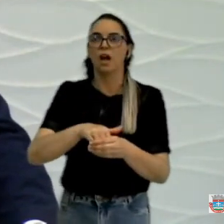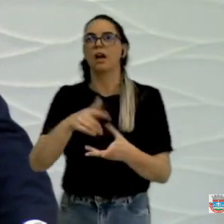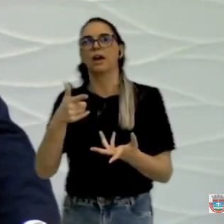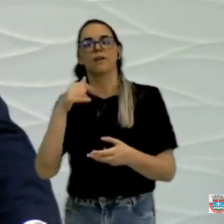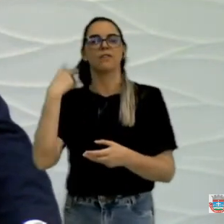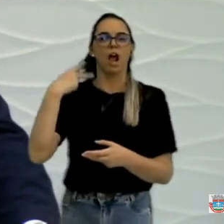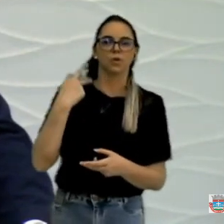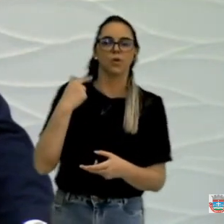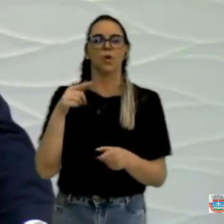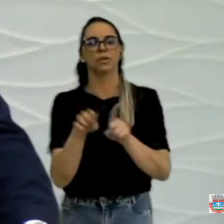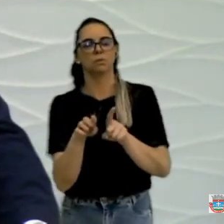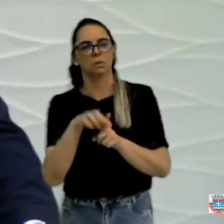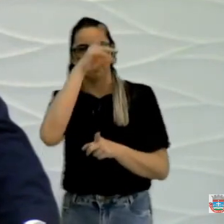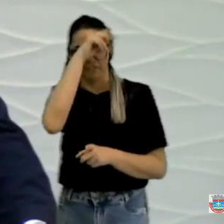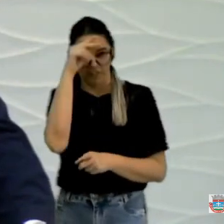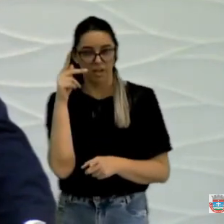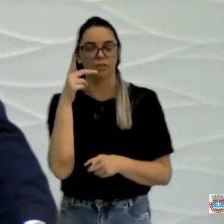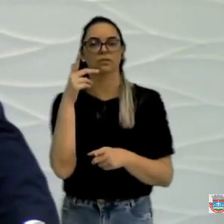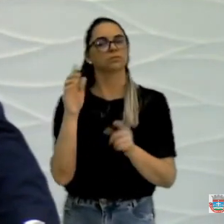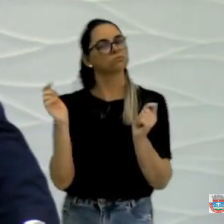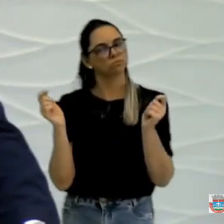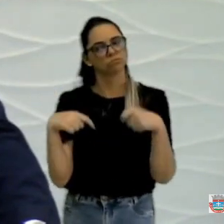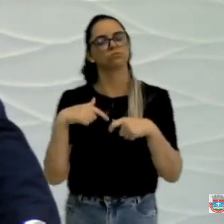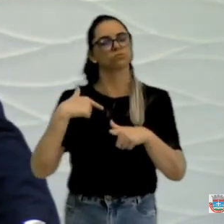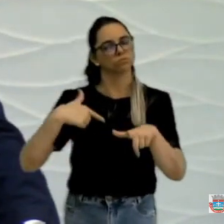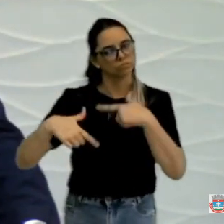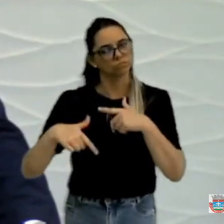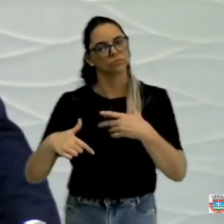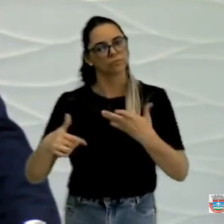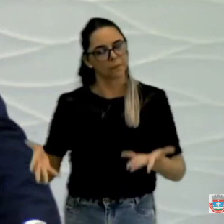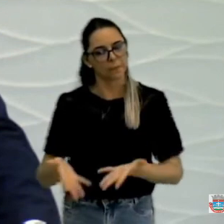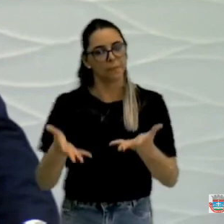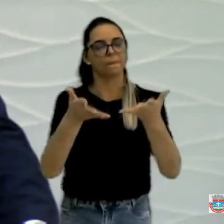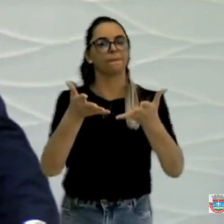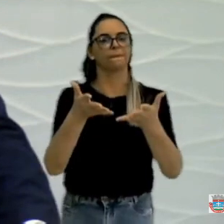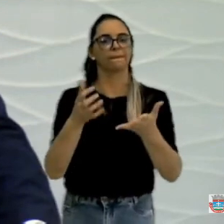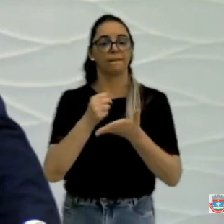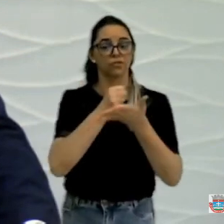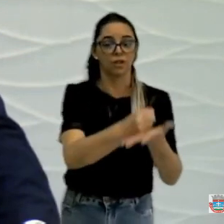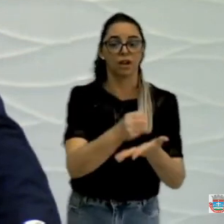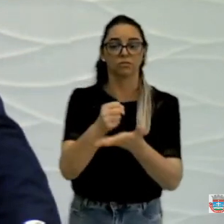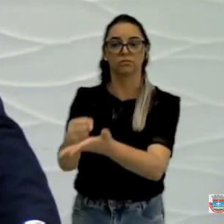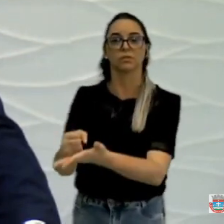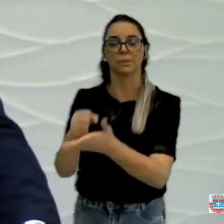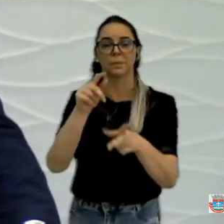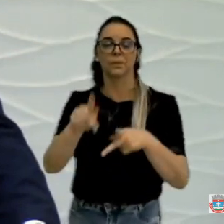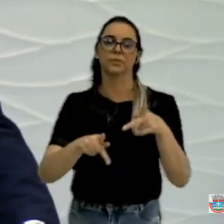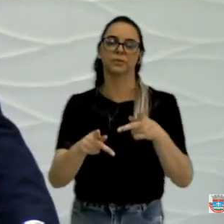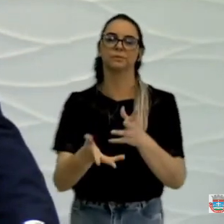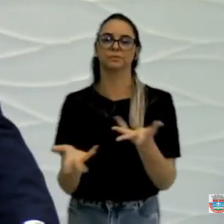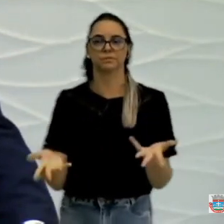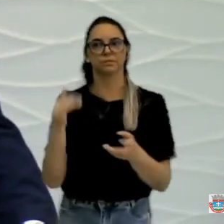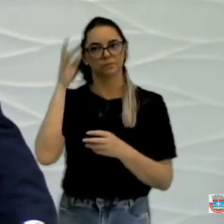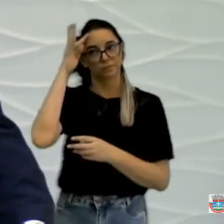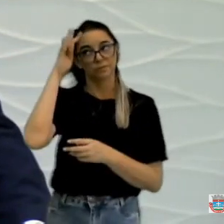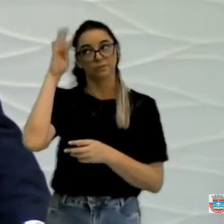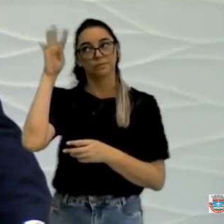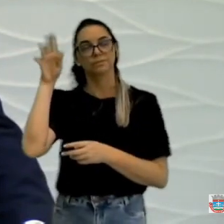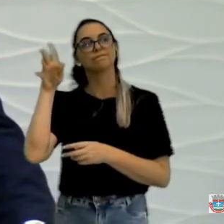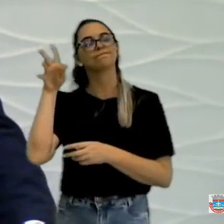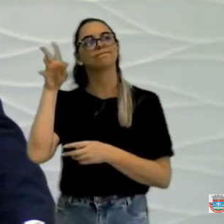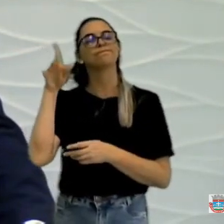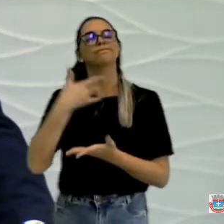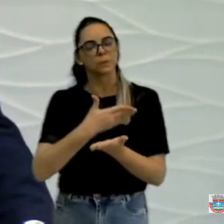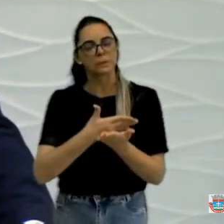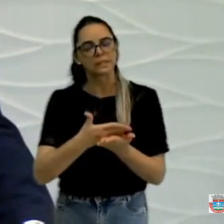possa trabalhar pela nossa população, atendendo os anseios do nosso povo. E com essa reflexão, senhor presidente, eu quero iniciar minha